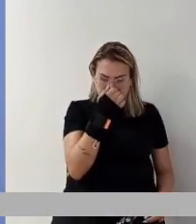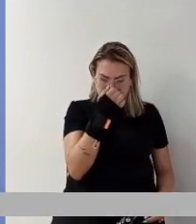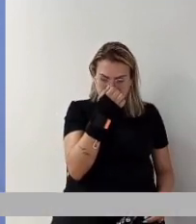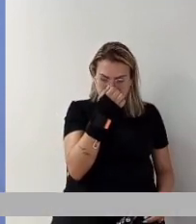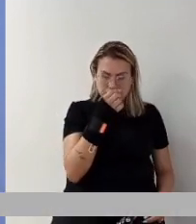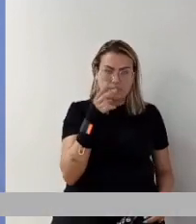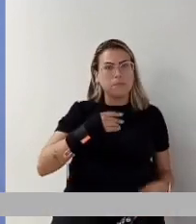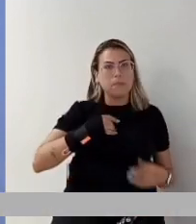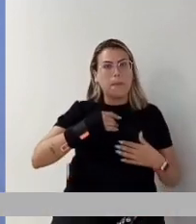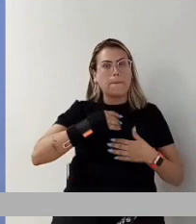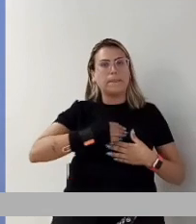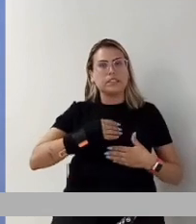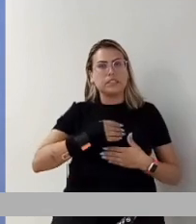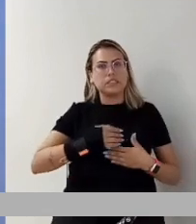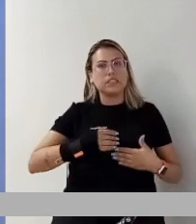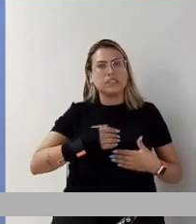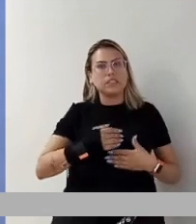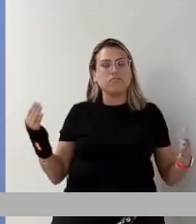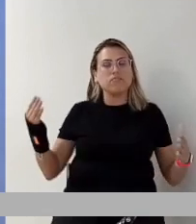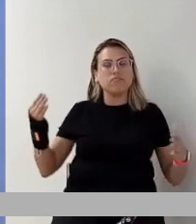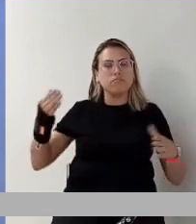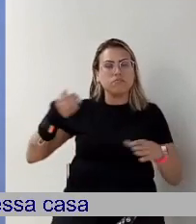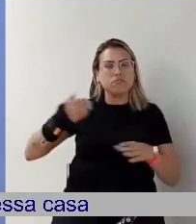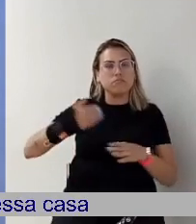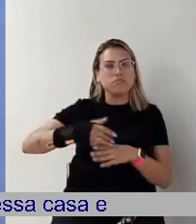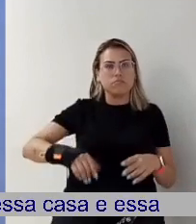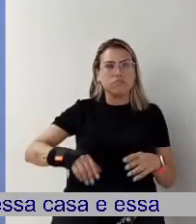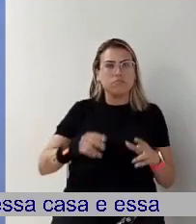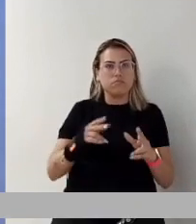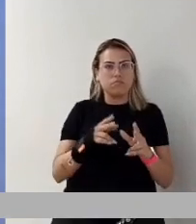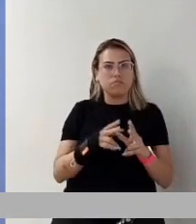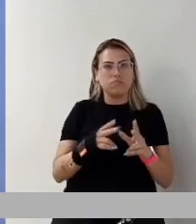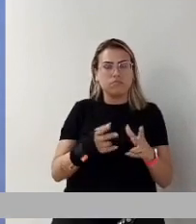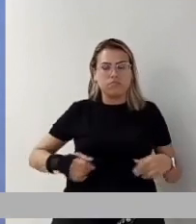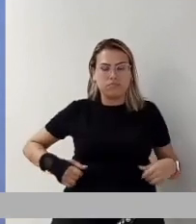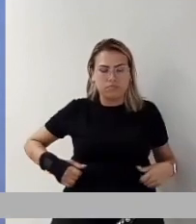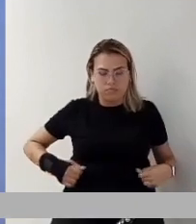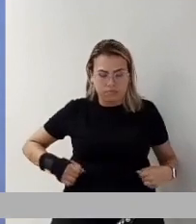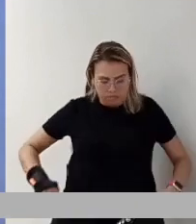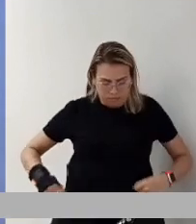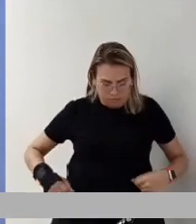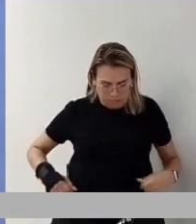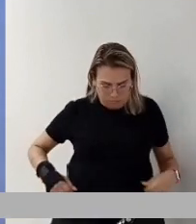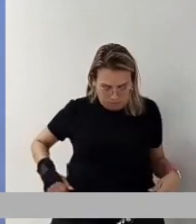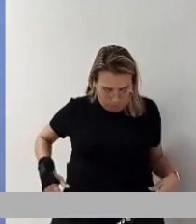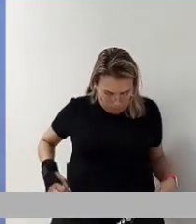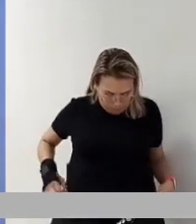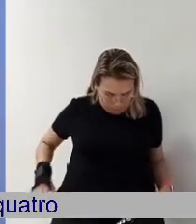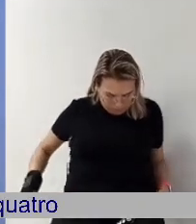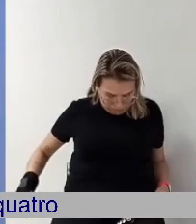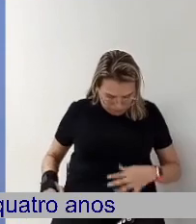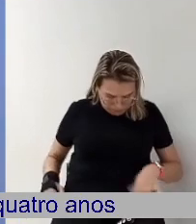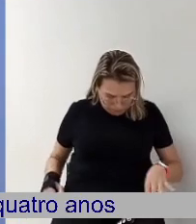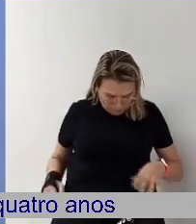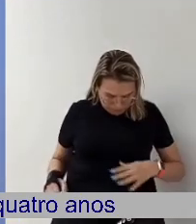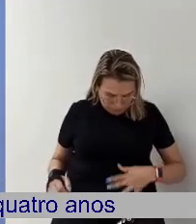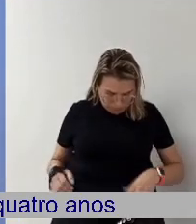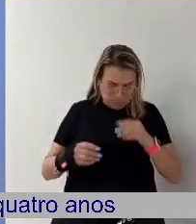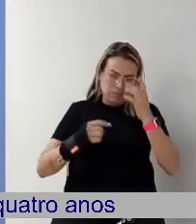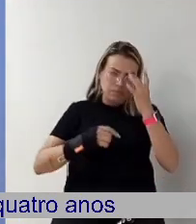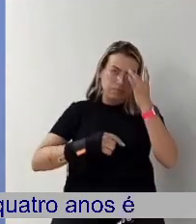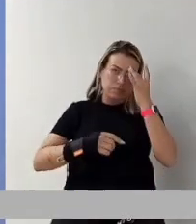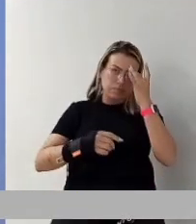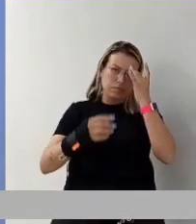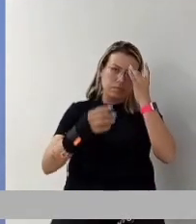sempre é um prazer eh retornar essa casa e essa tribuna tribuna é essa onde nós passamos 4 anos eh